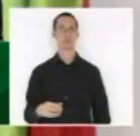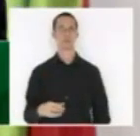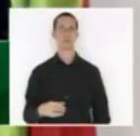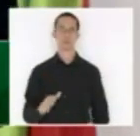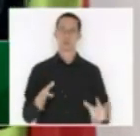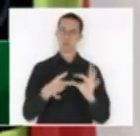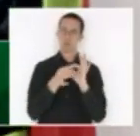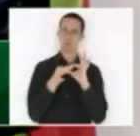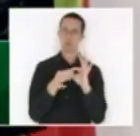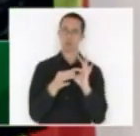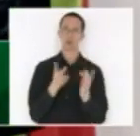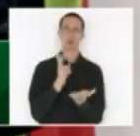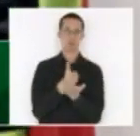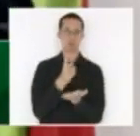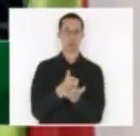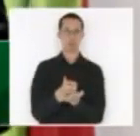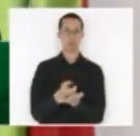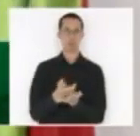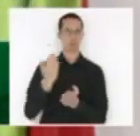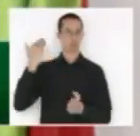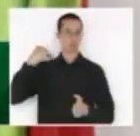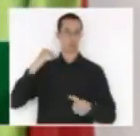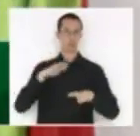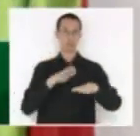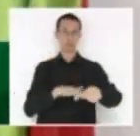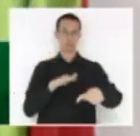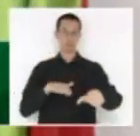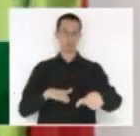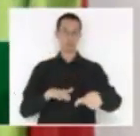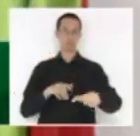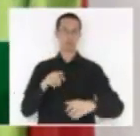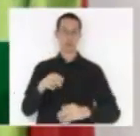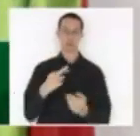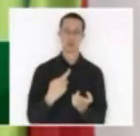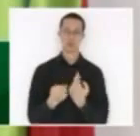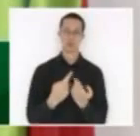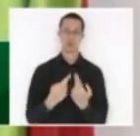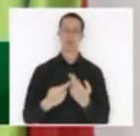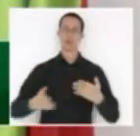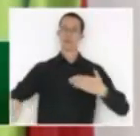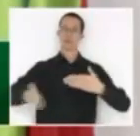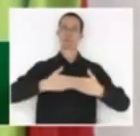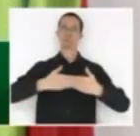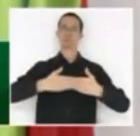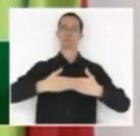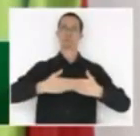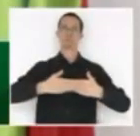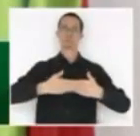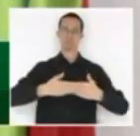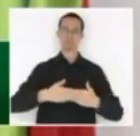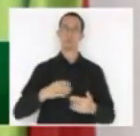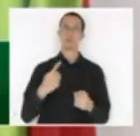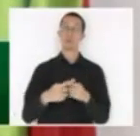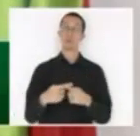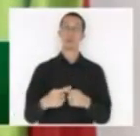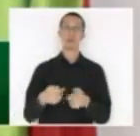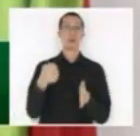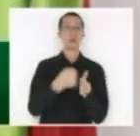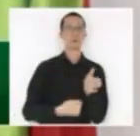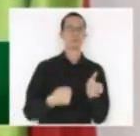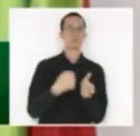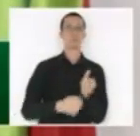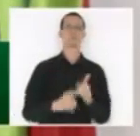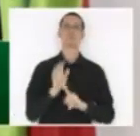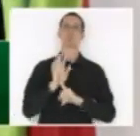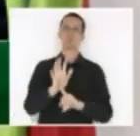feita recentemente, trancando a rodovia, demonstrando o apelo da região.